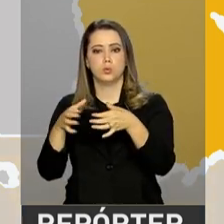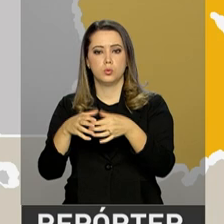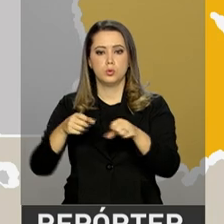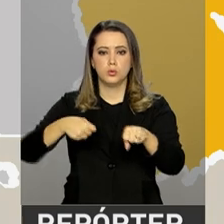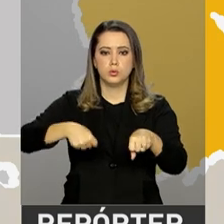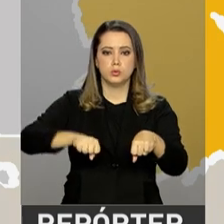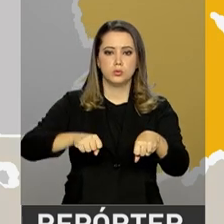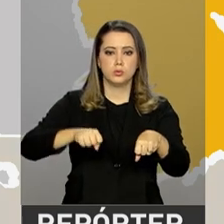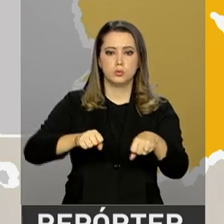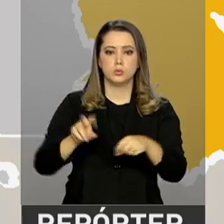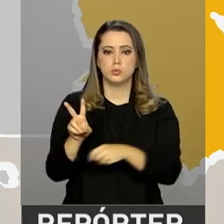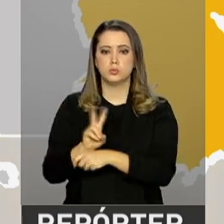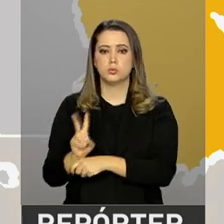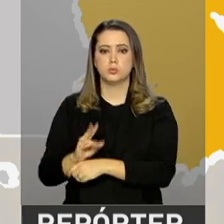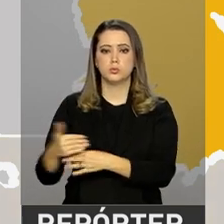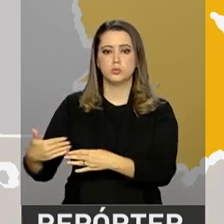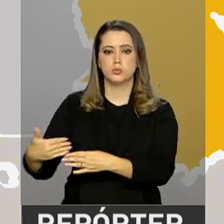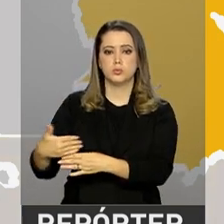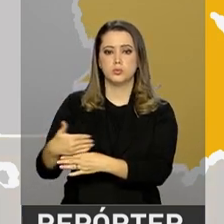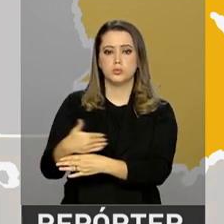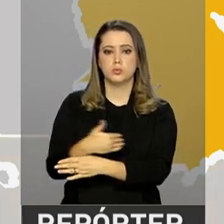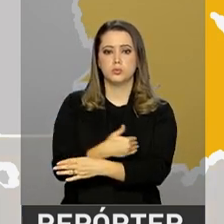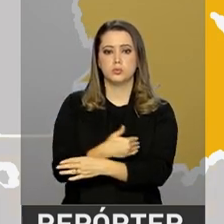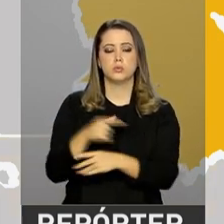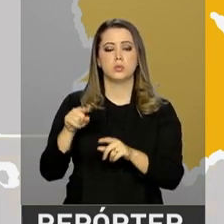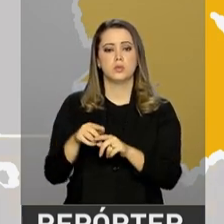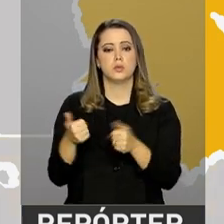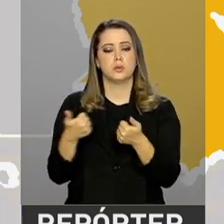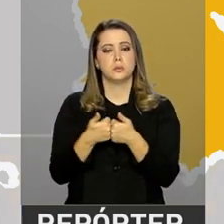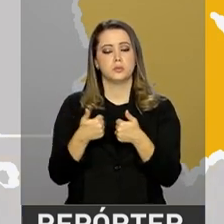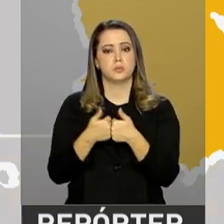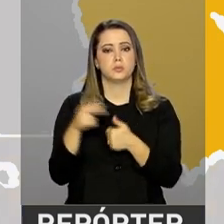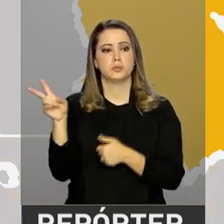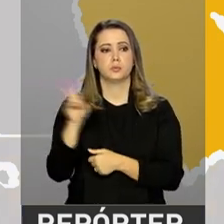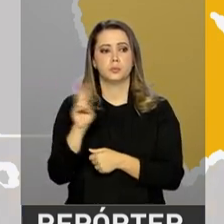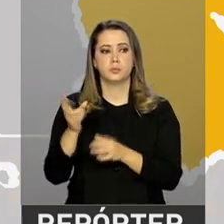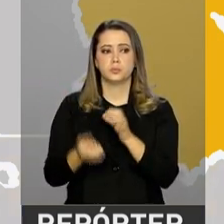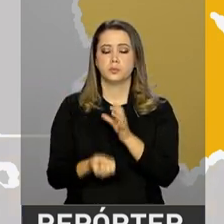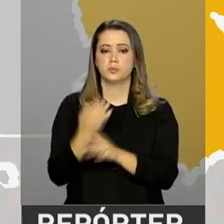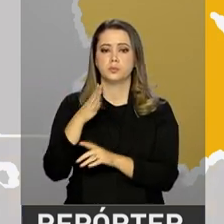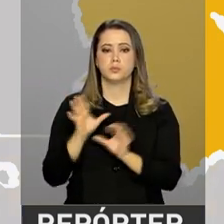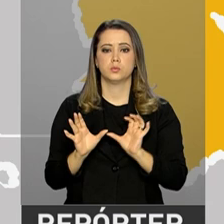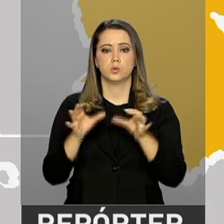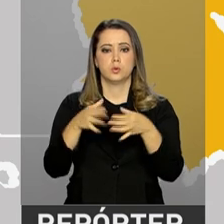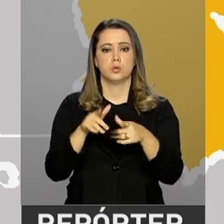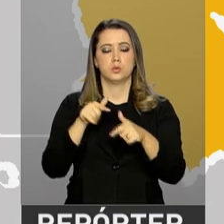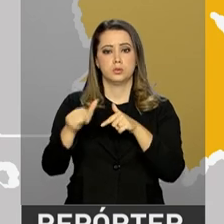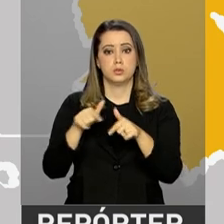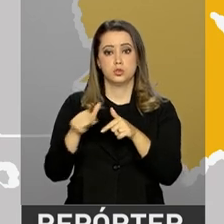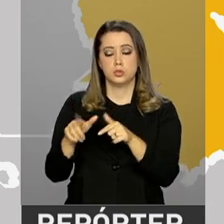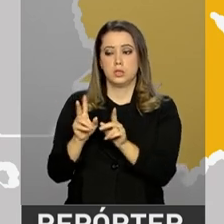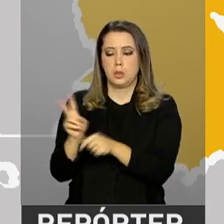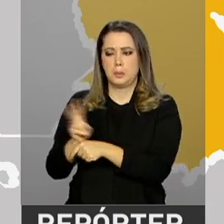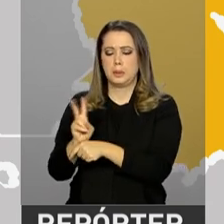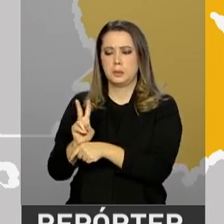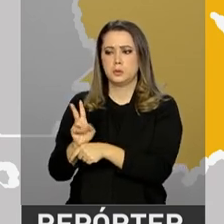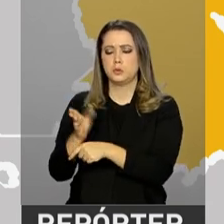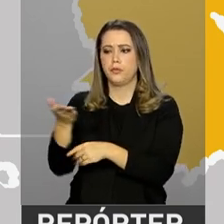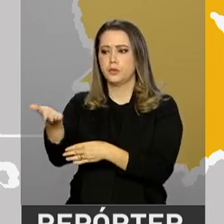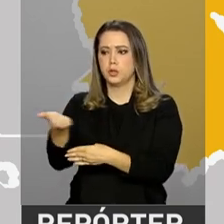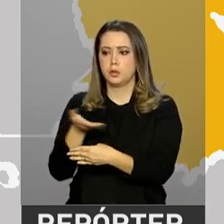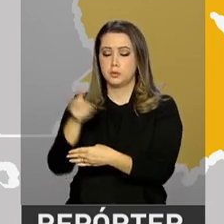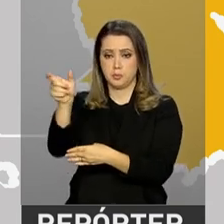volantes com motocicletas que vão monitorar a fronteira com a Venezuela e criação de postos de controle para fazer a triagem